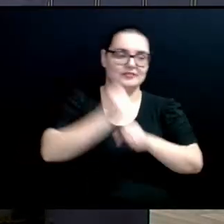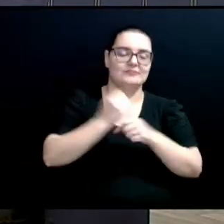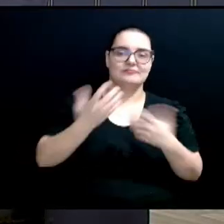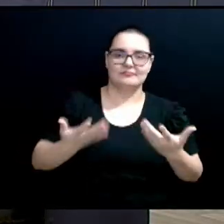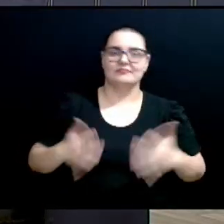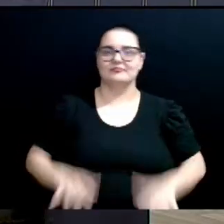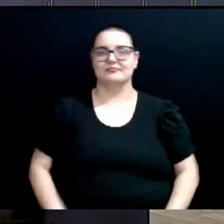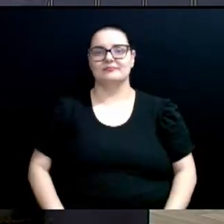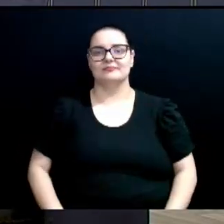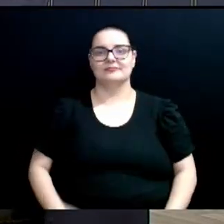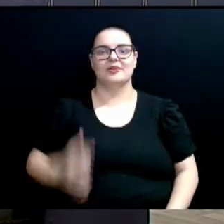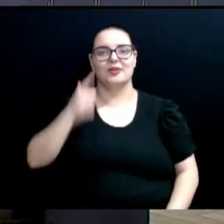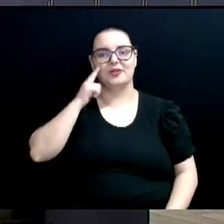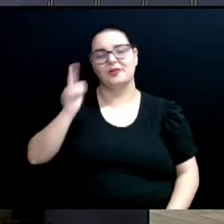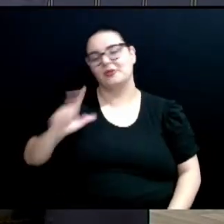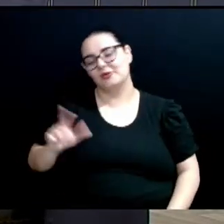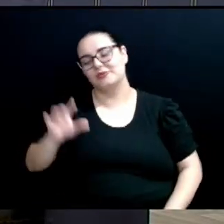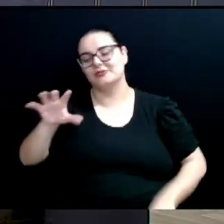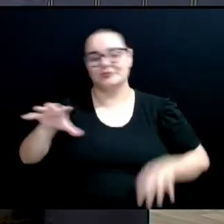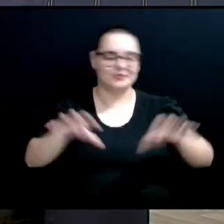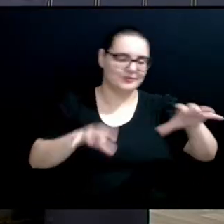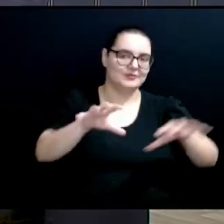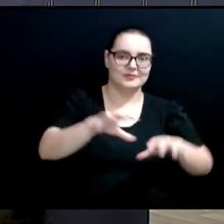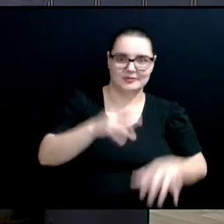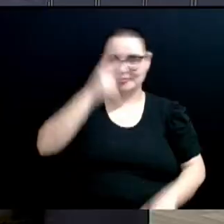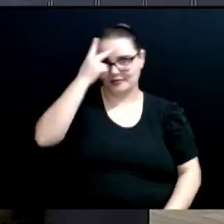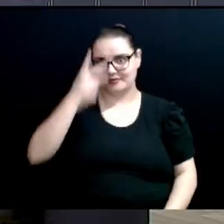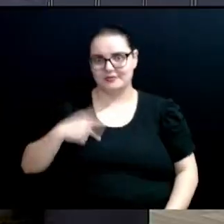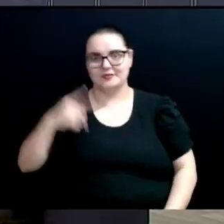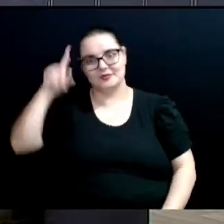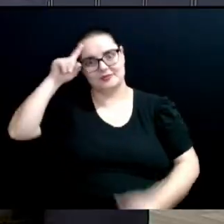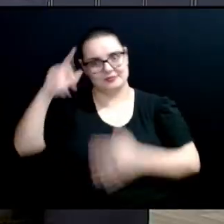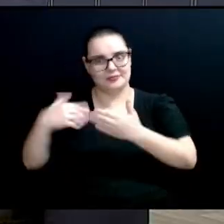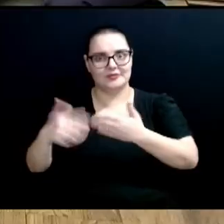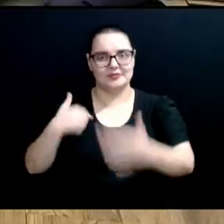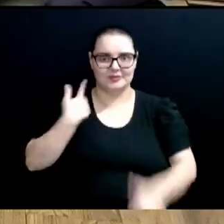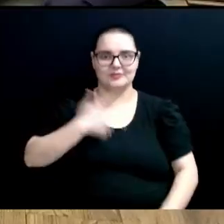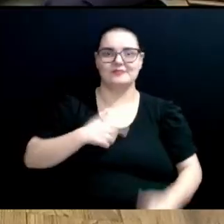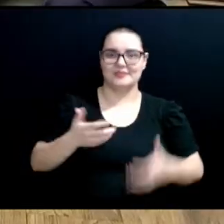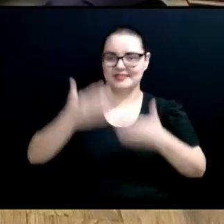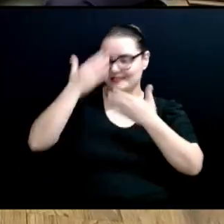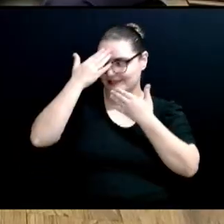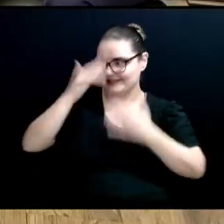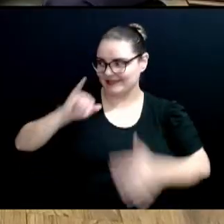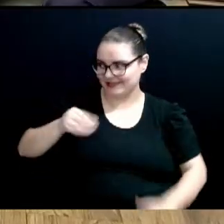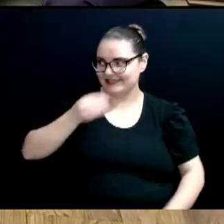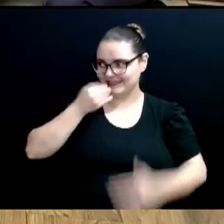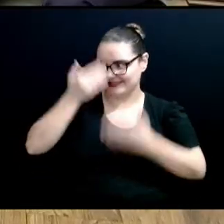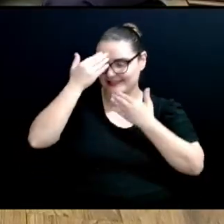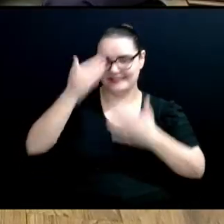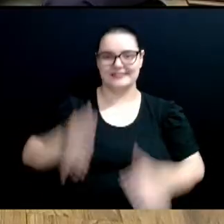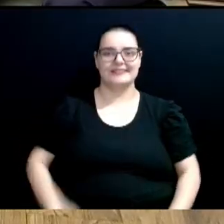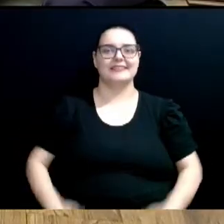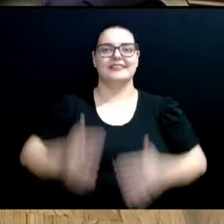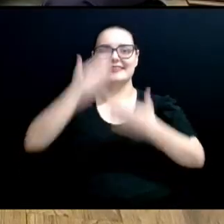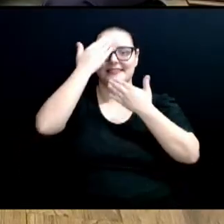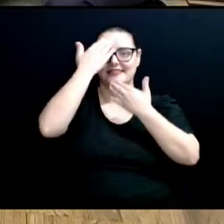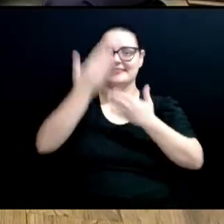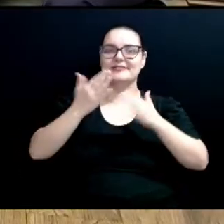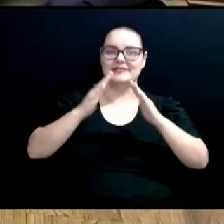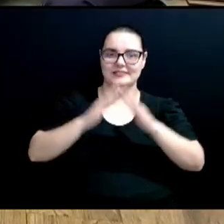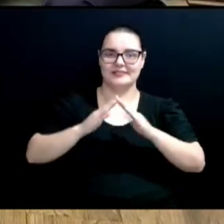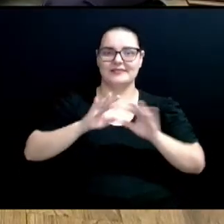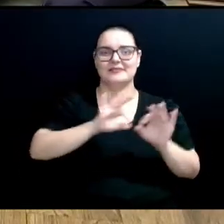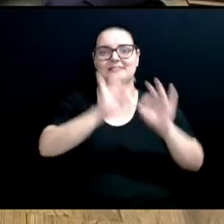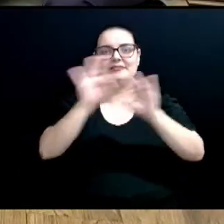claro que pontuado das questões próprias do nosso dia a dia, mas queria agradecer a oportunidade. Obrigado. E eu agradeço você aí de casa pela sua companhia, pela sua